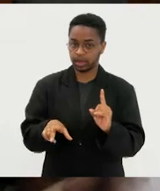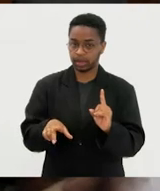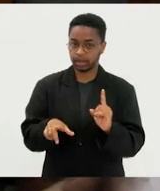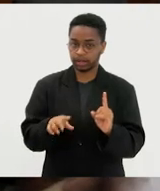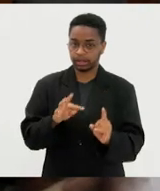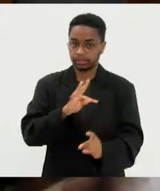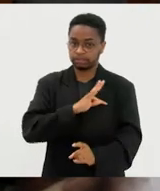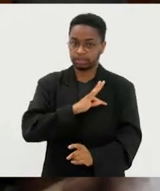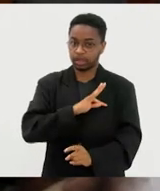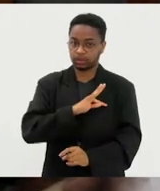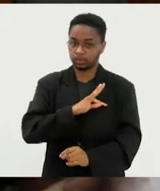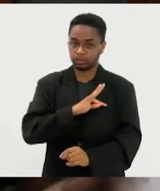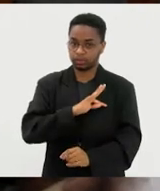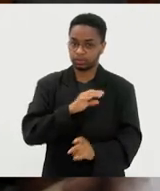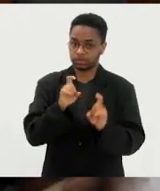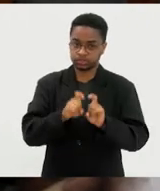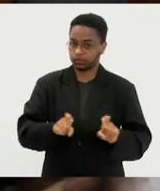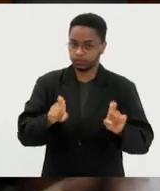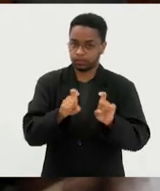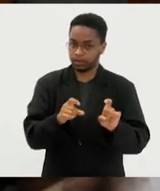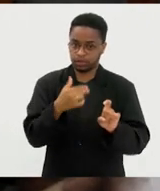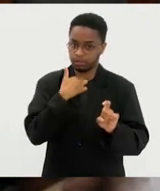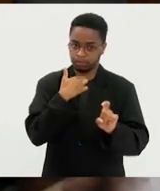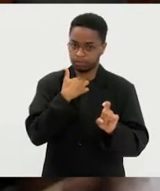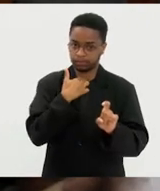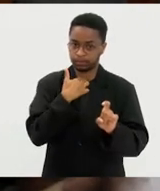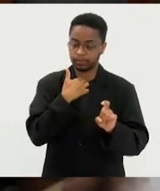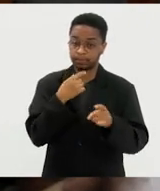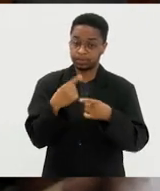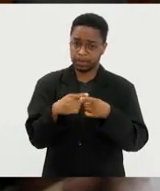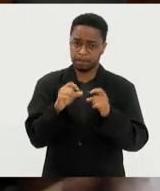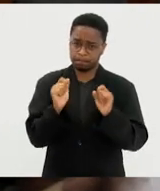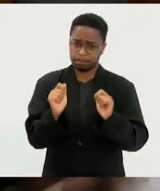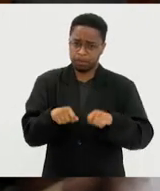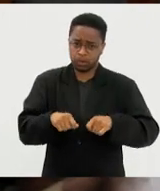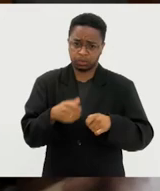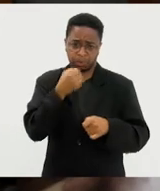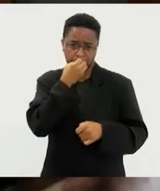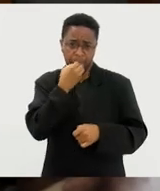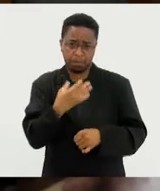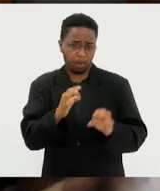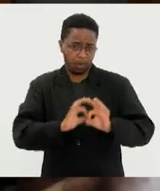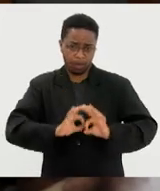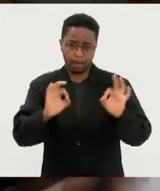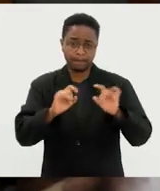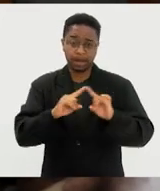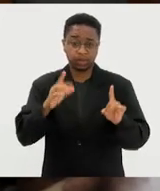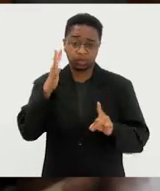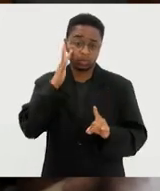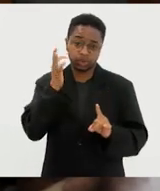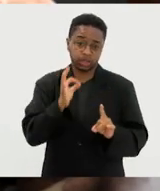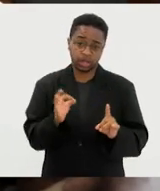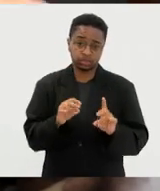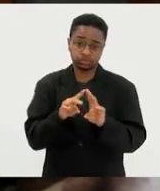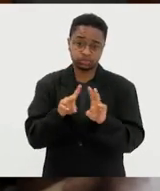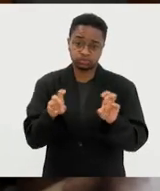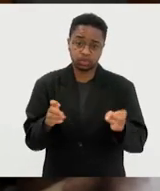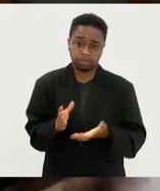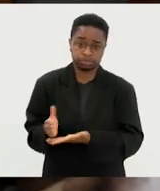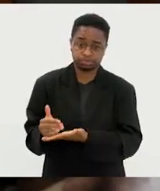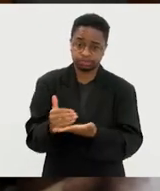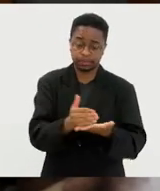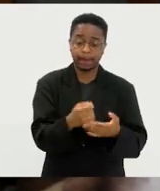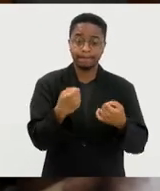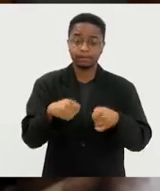técnico em informática. O técnico em informática, por melhor que seja, ele não entende de arrecadação. É ter no